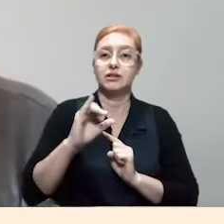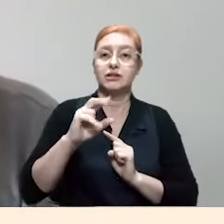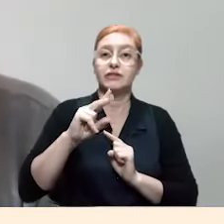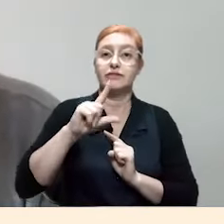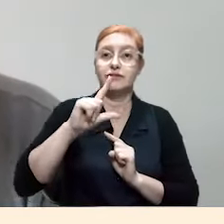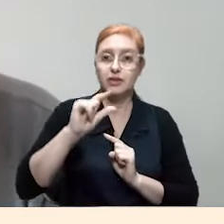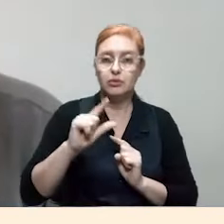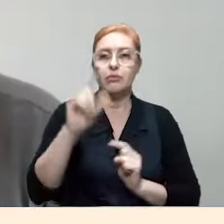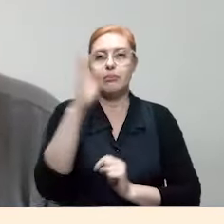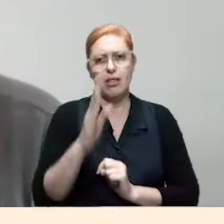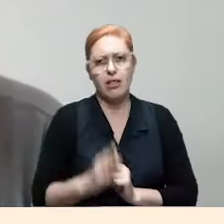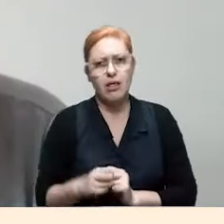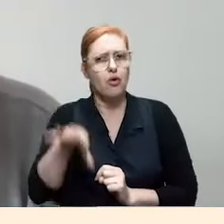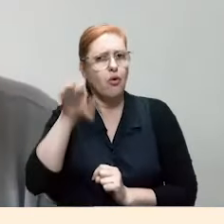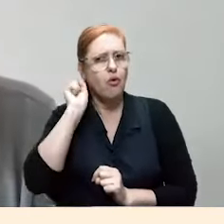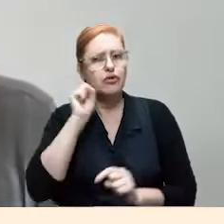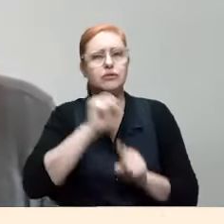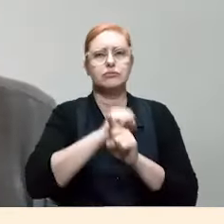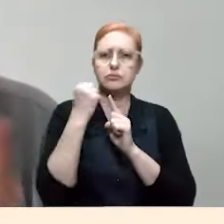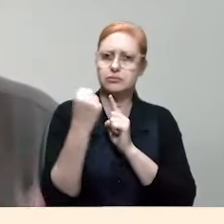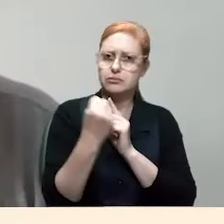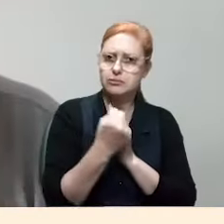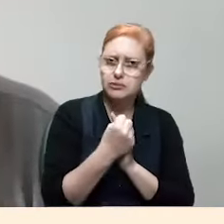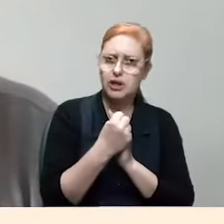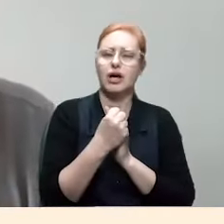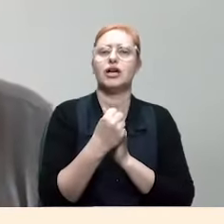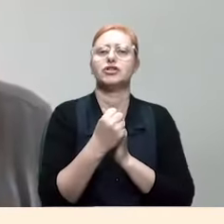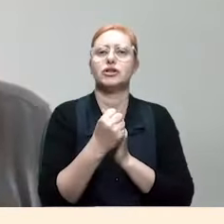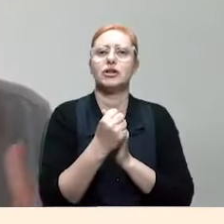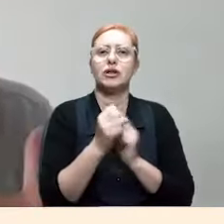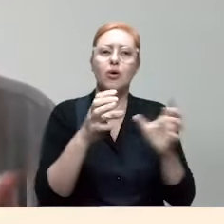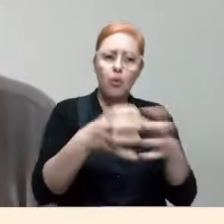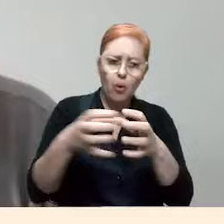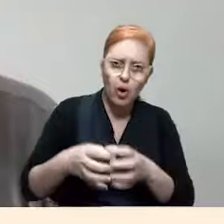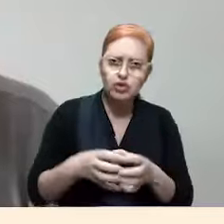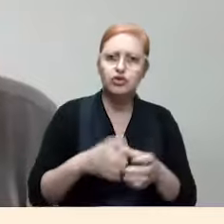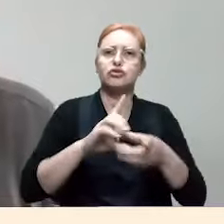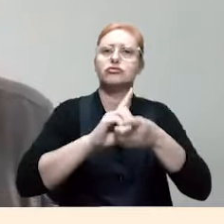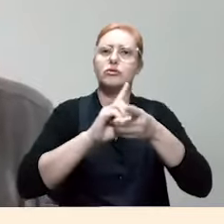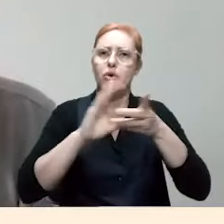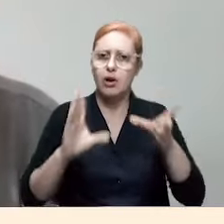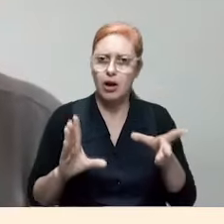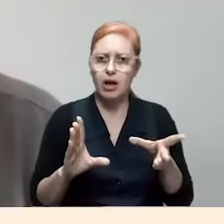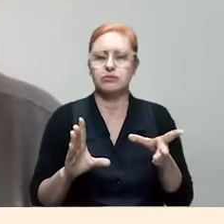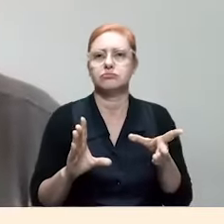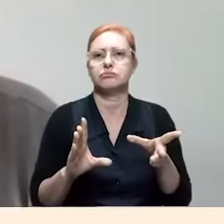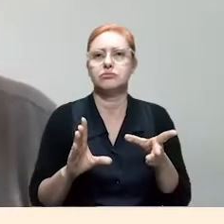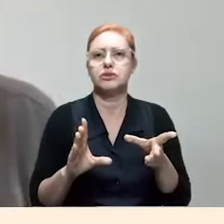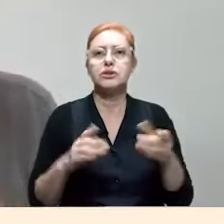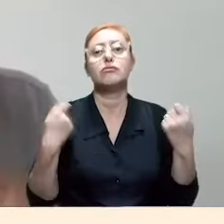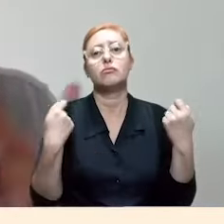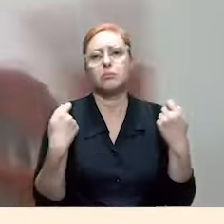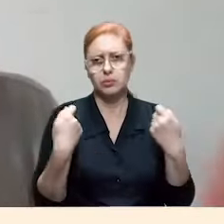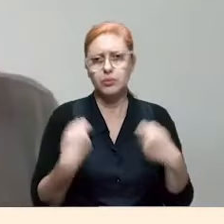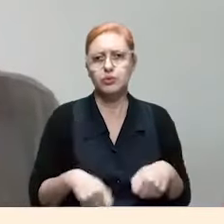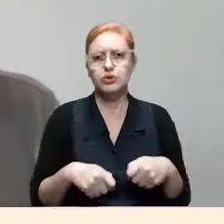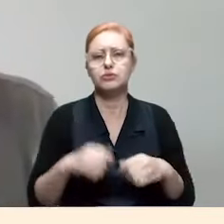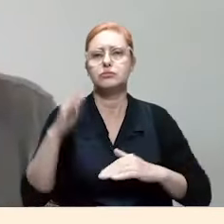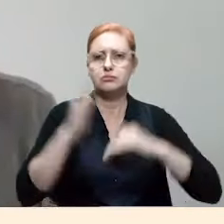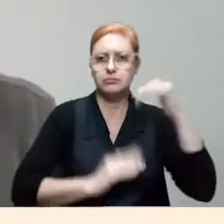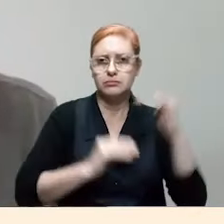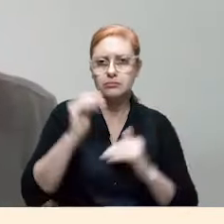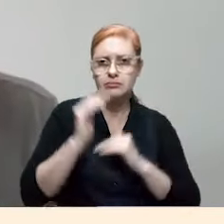a sociedade civil brasileira, ouvindo a sociedade de maneira coletiva, democrática, e com isso